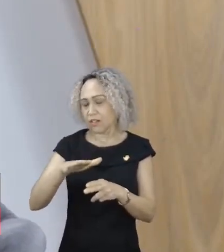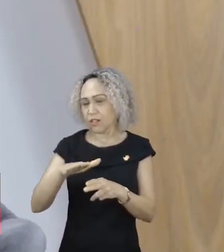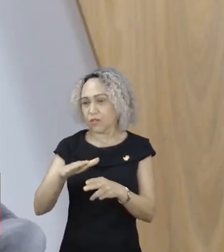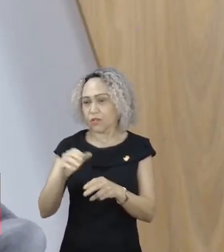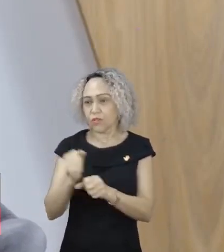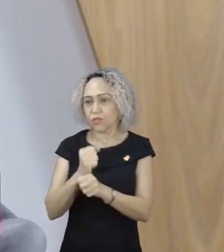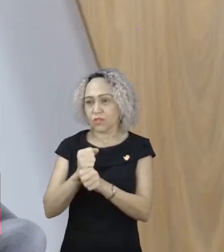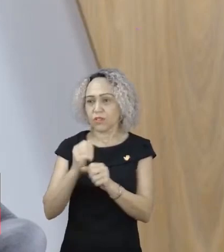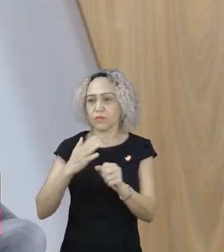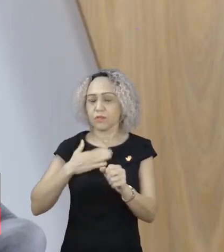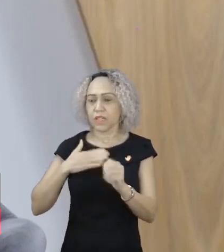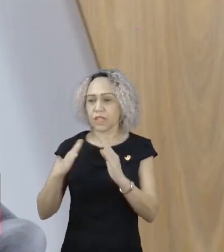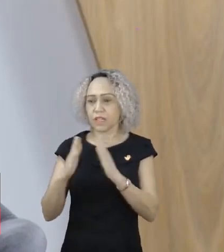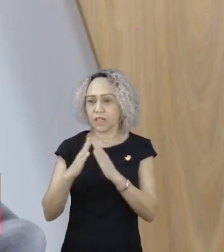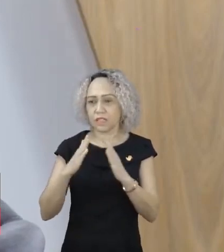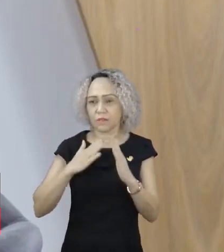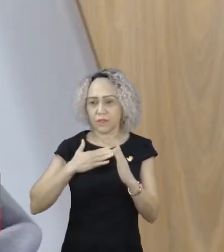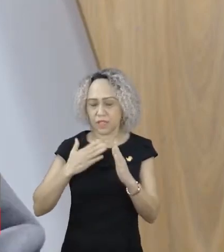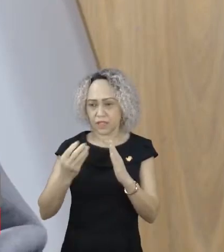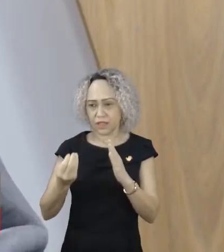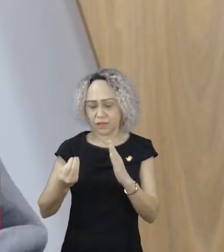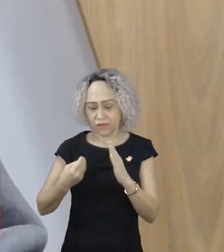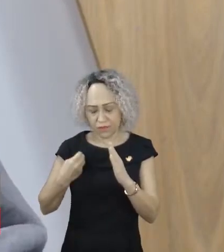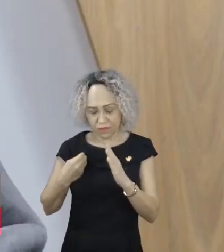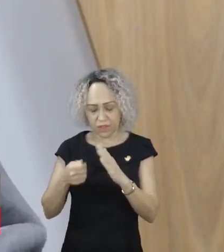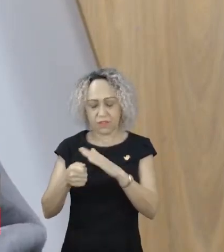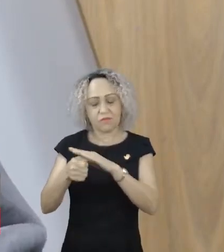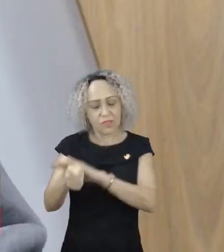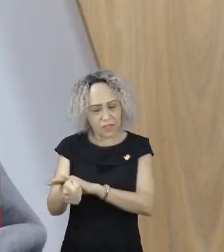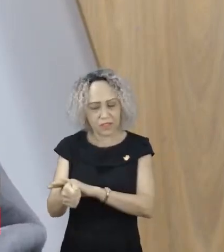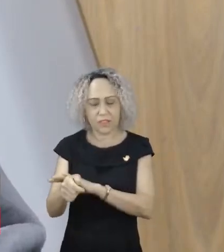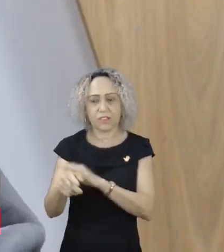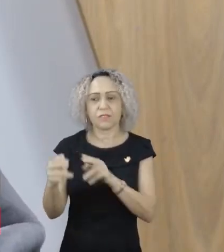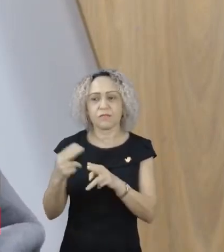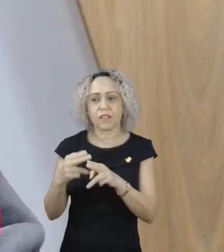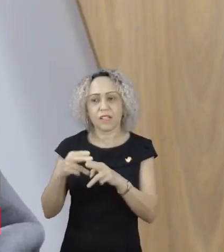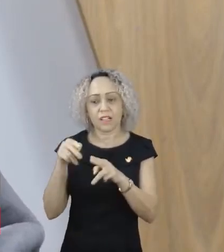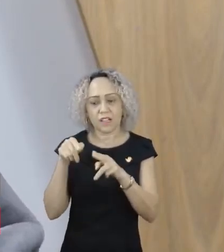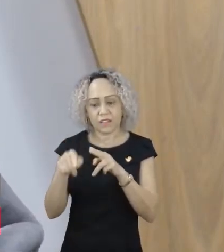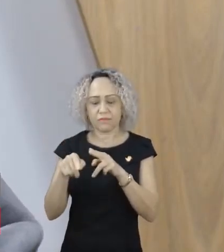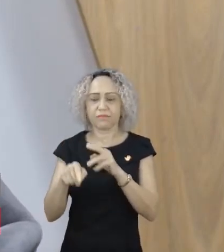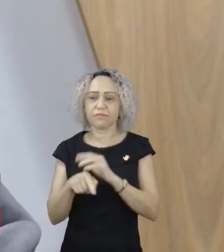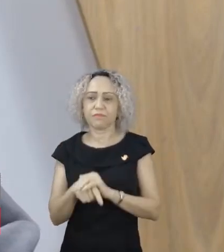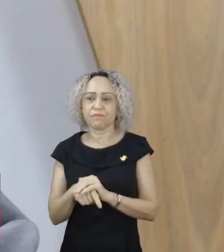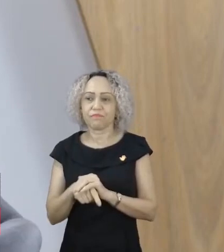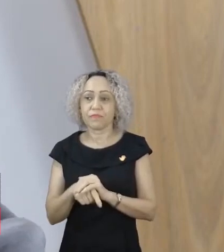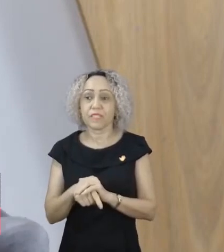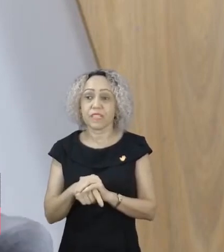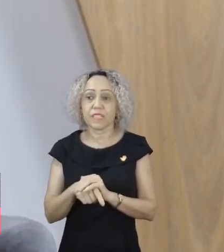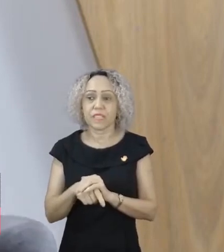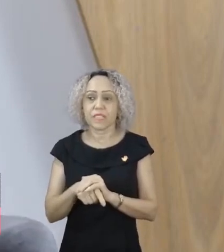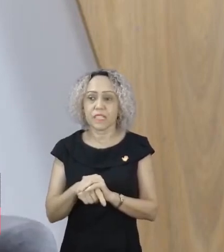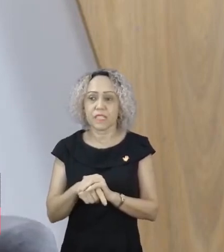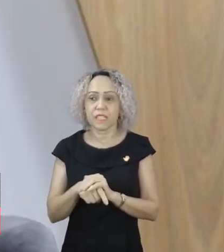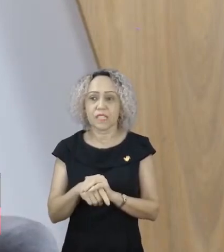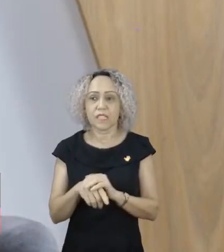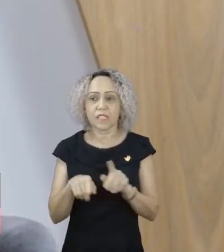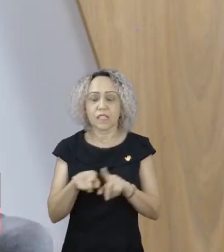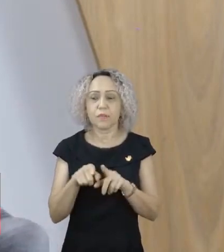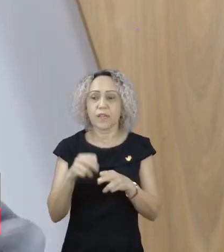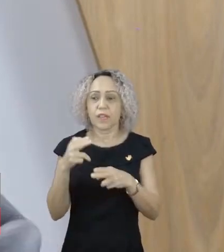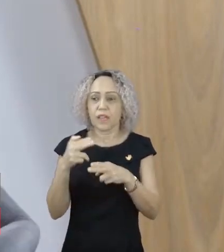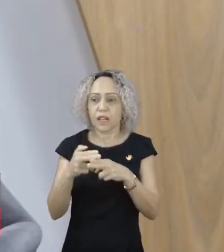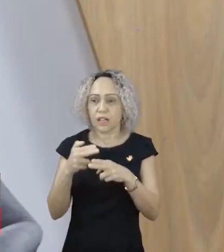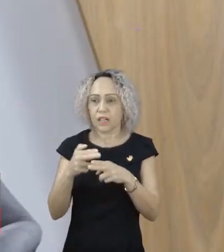média e alta. A Caixa também é um dos maiores financiadores que faz o setor de habitação ser um setor dinâmico. E ela também tem nas